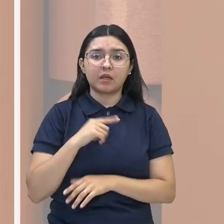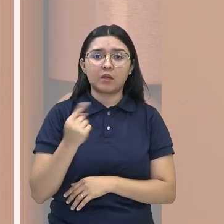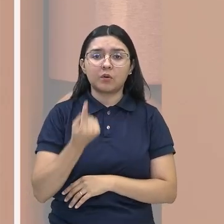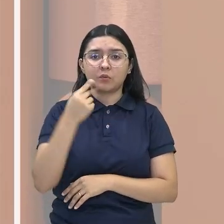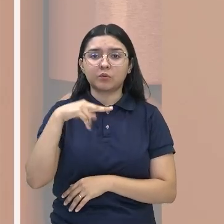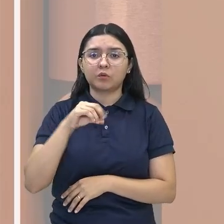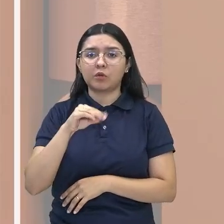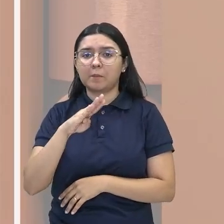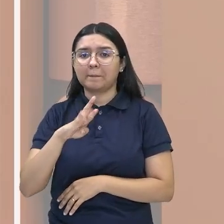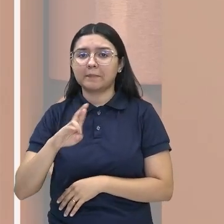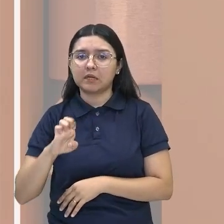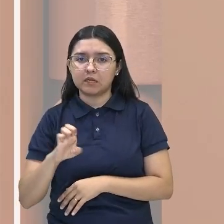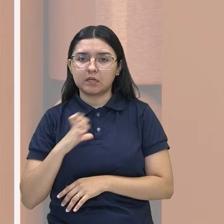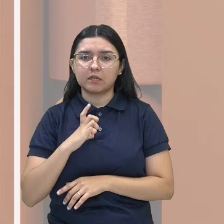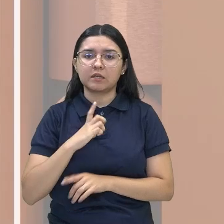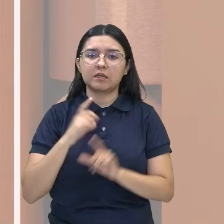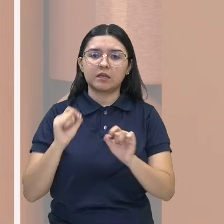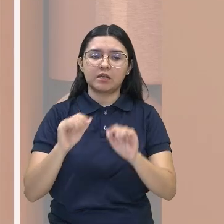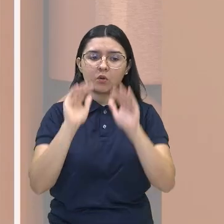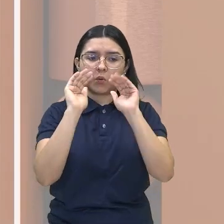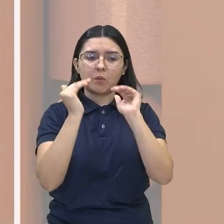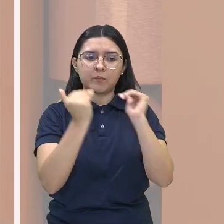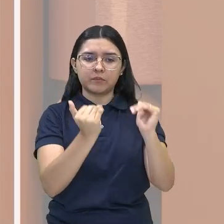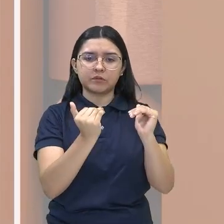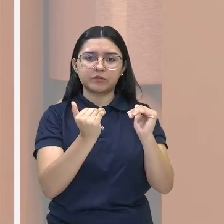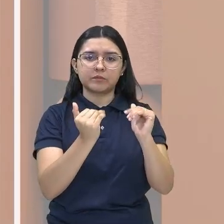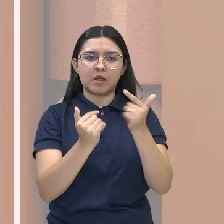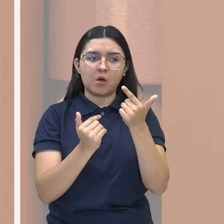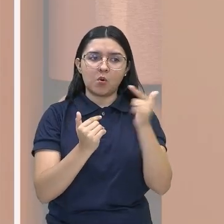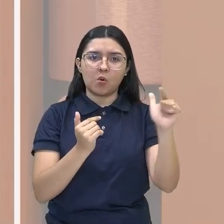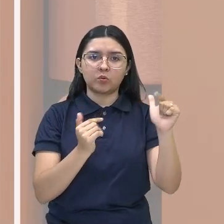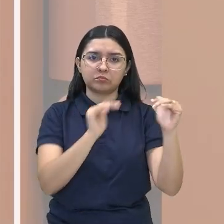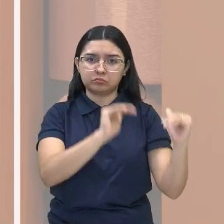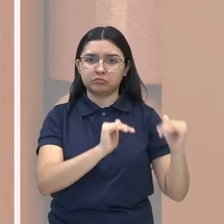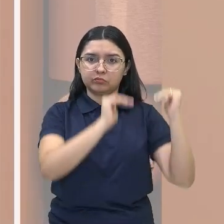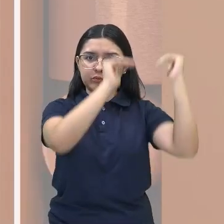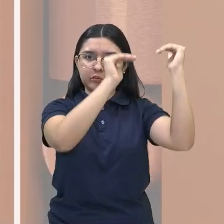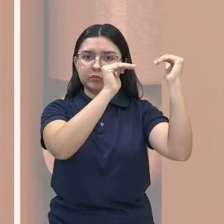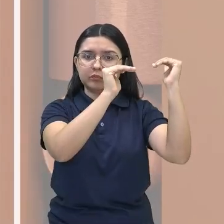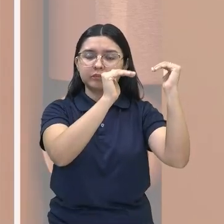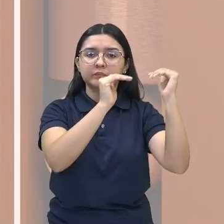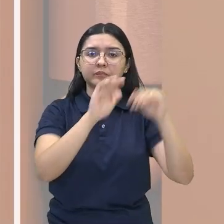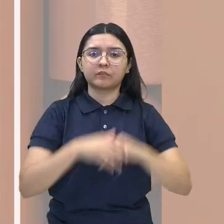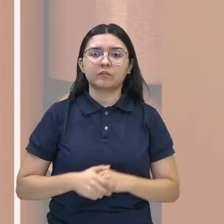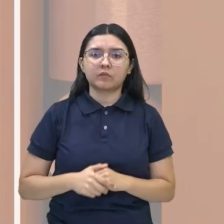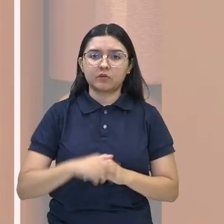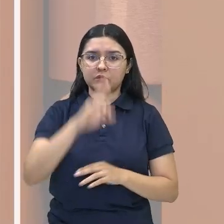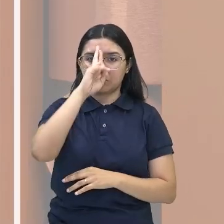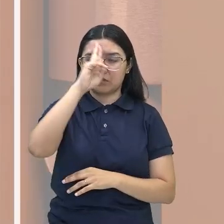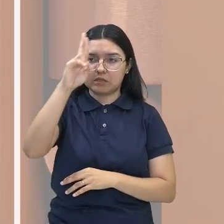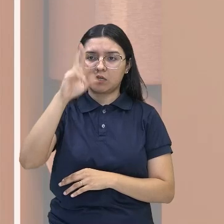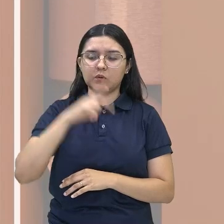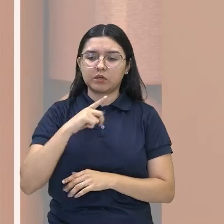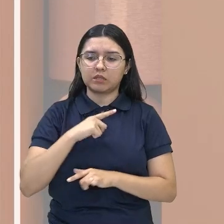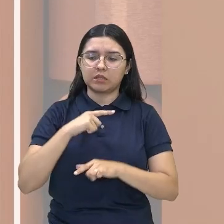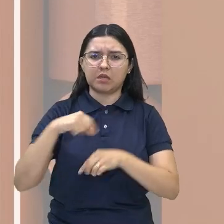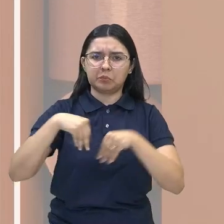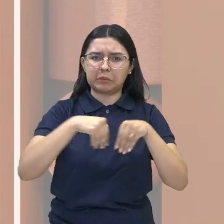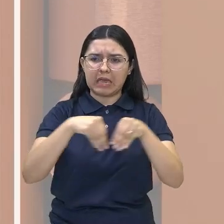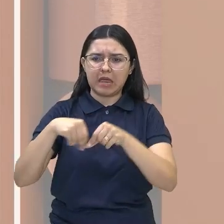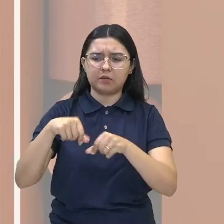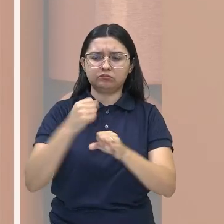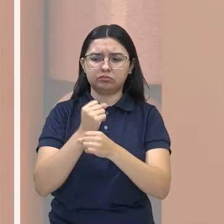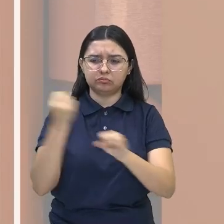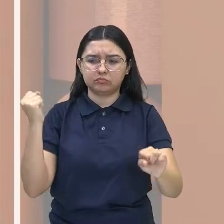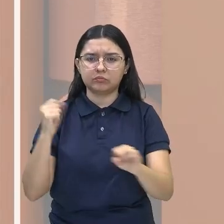que presta obediência a outro nobre maior. Um senhor feudal que tem muita porção territorial,